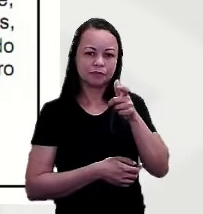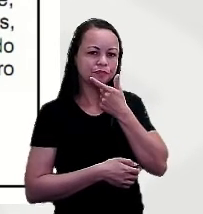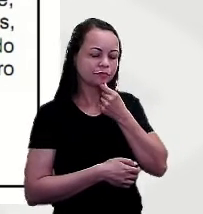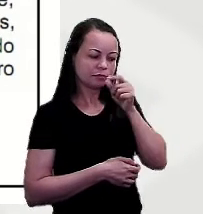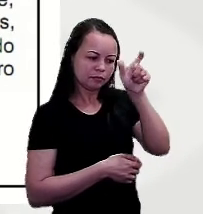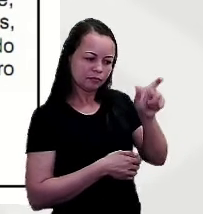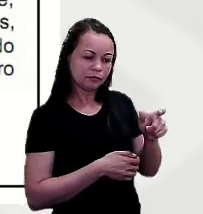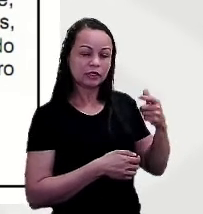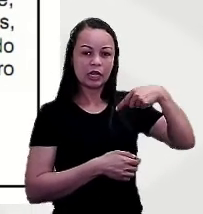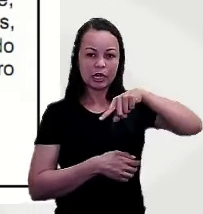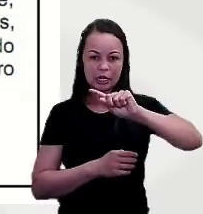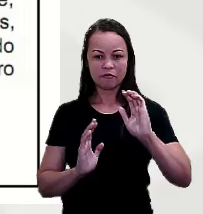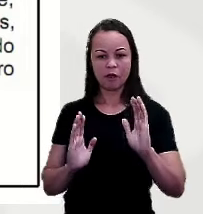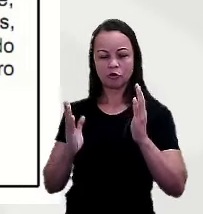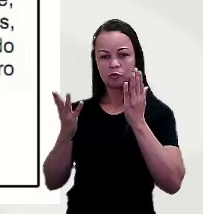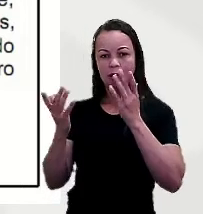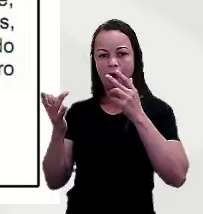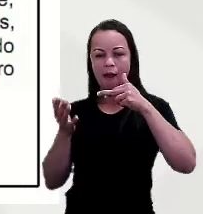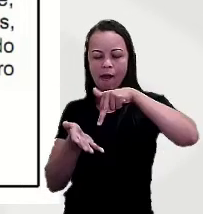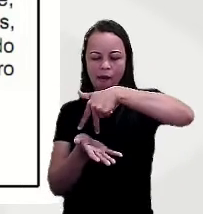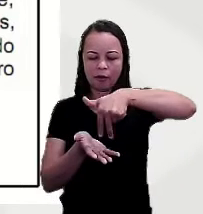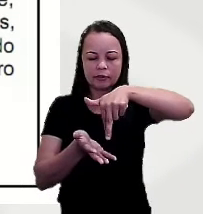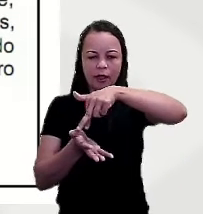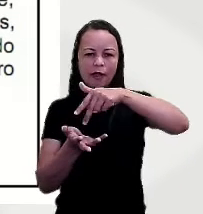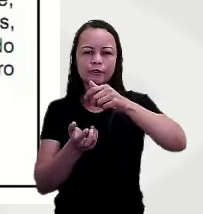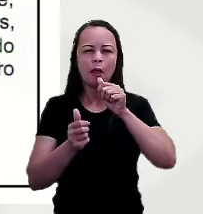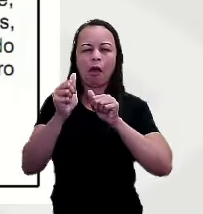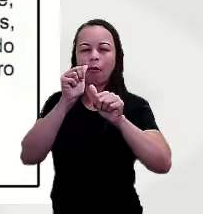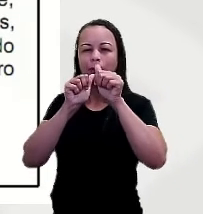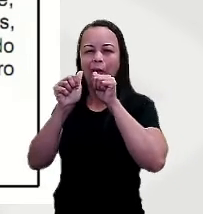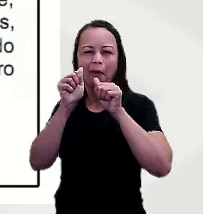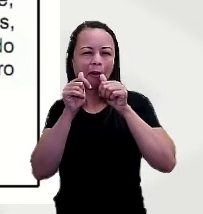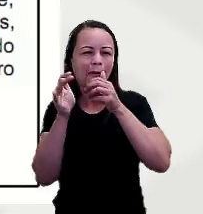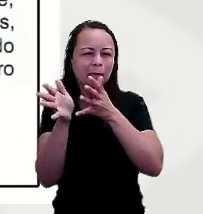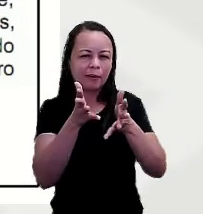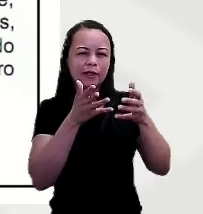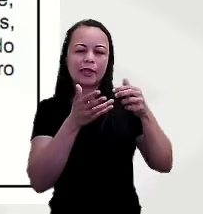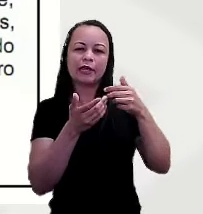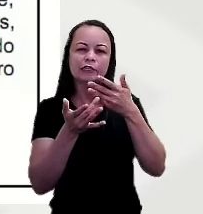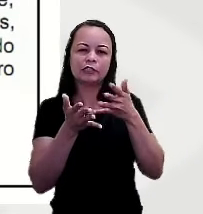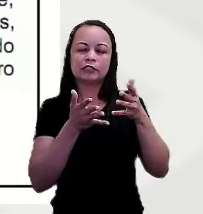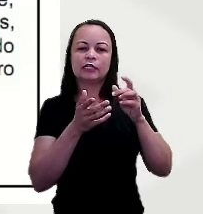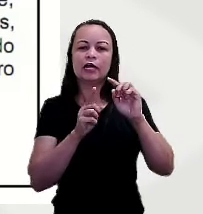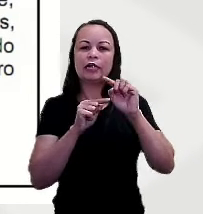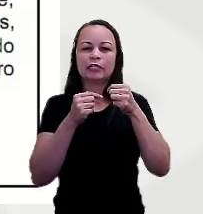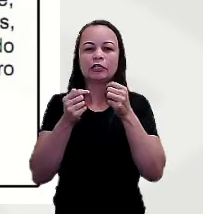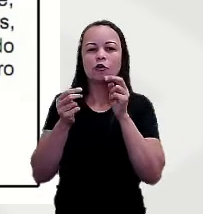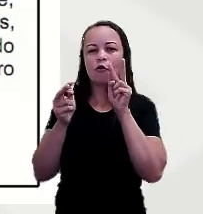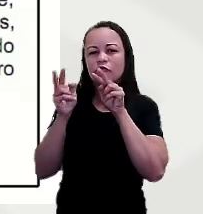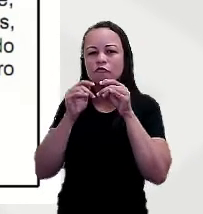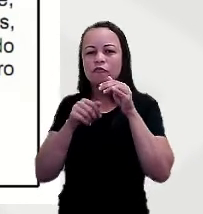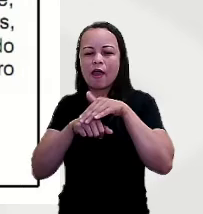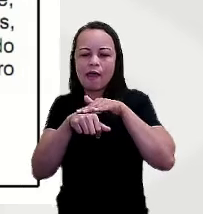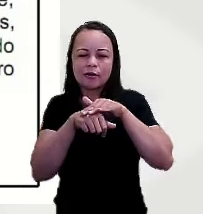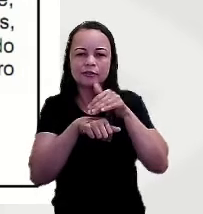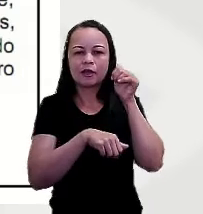conquista uma moça bonita. Mas antes do dia surgir, entra de novo na água do rio e se transforma